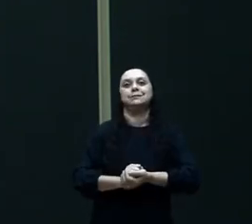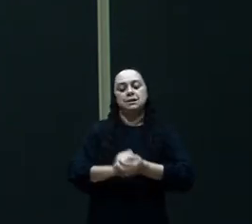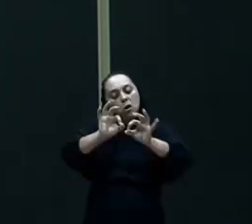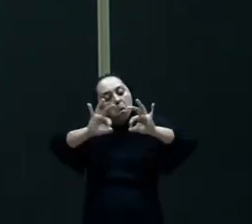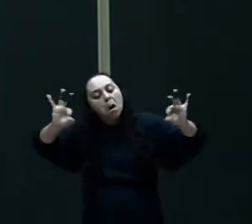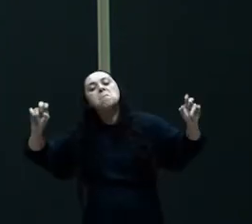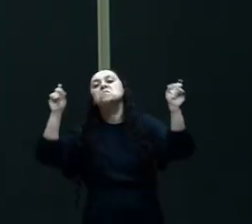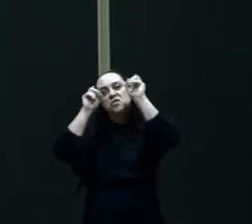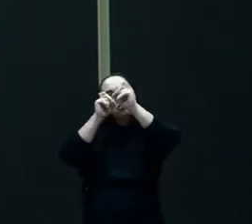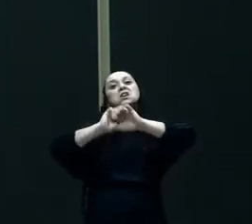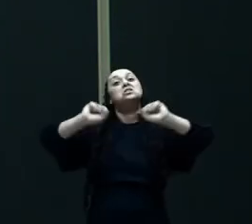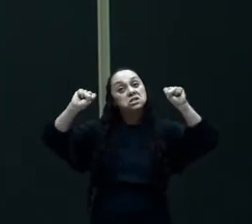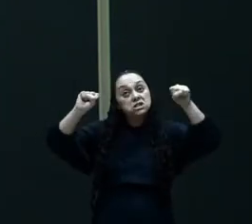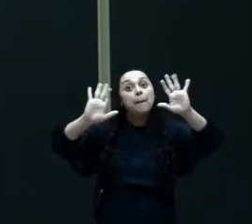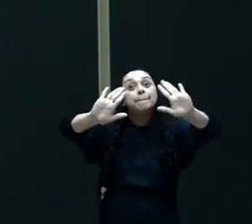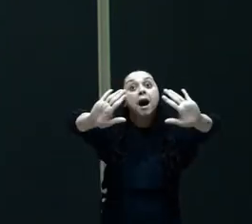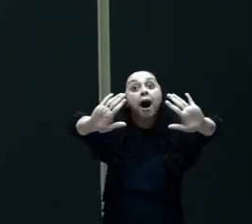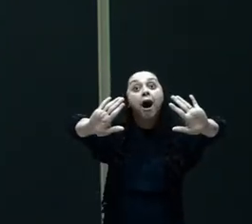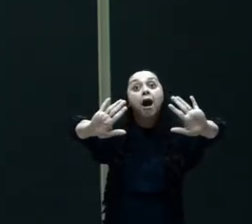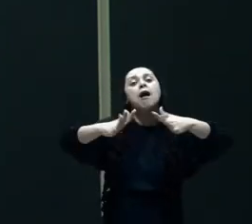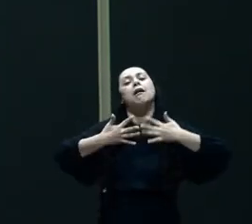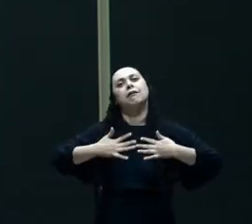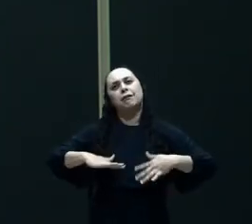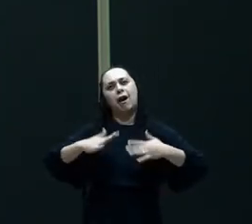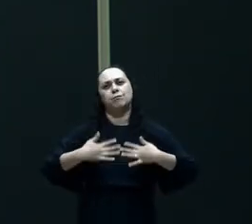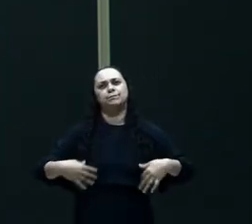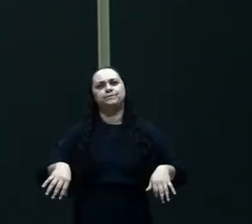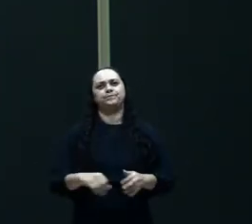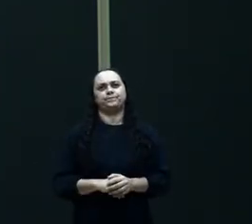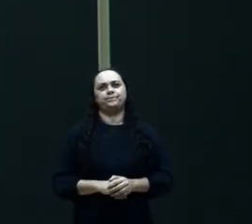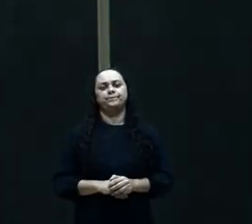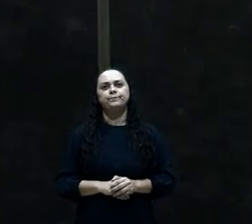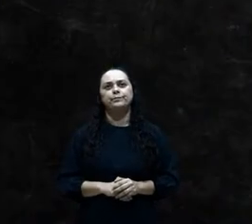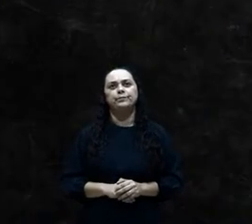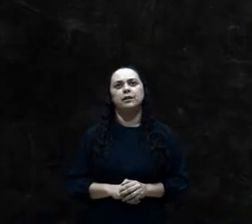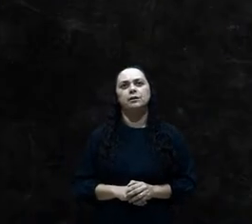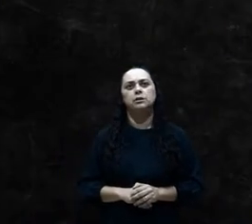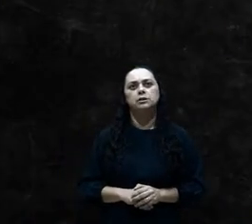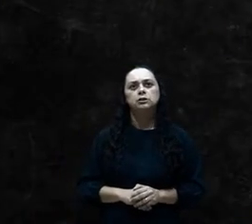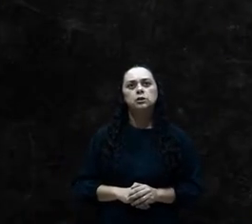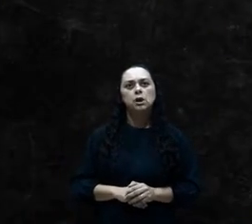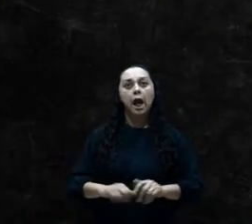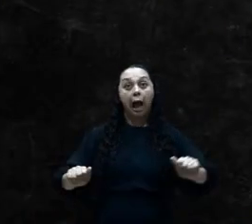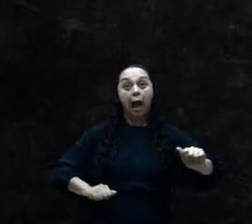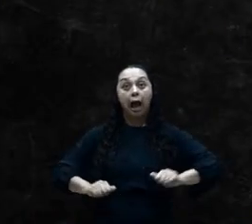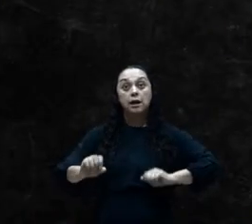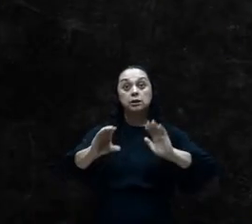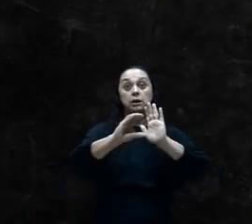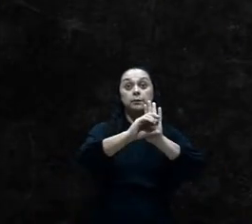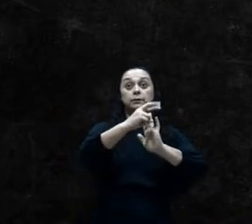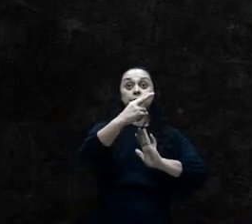pensou assim num certo momento atos 27910 Olha o que diz depois de